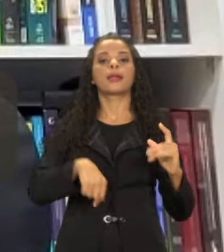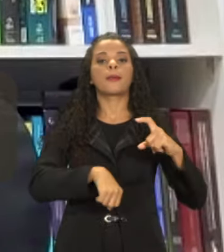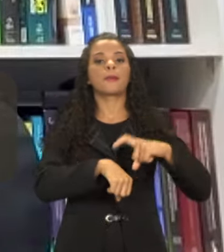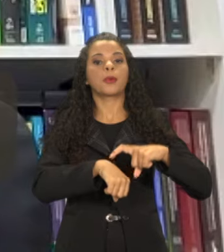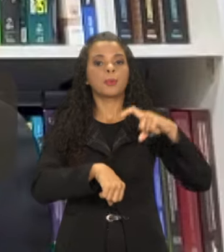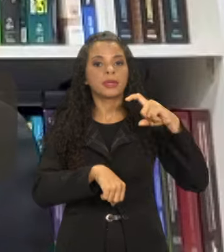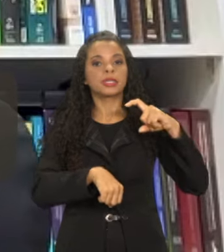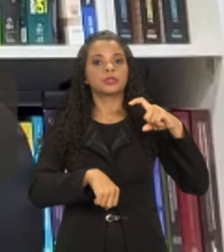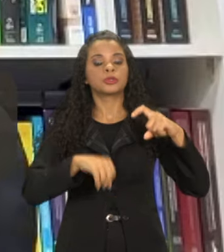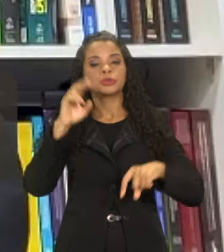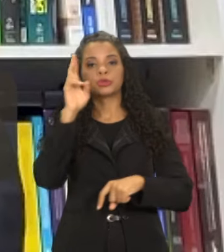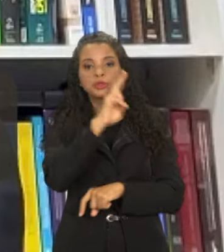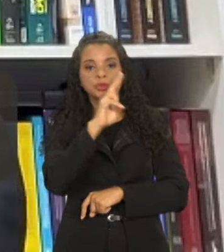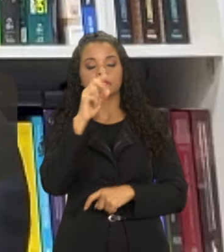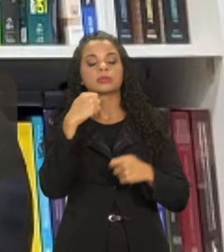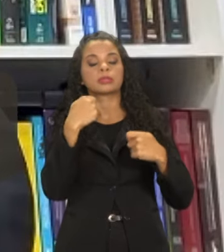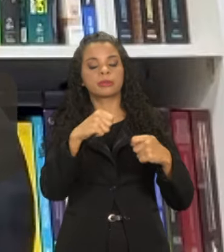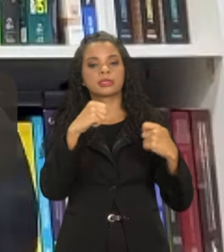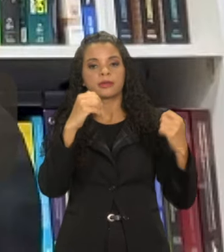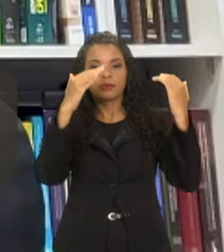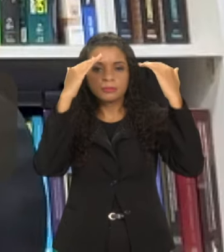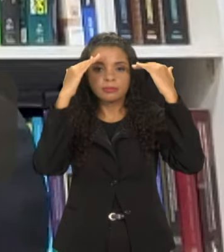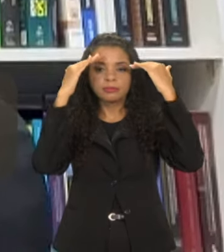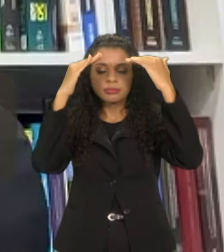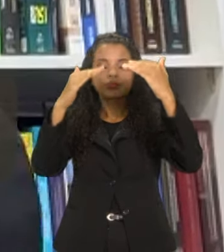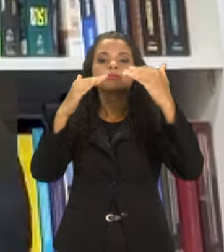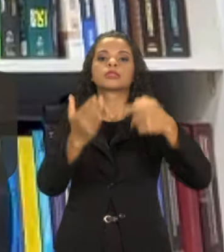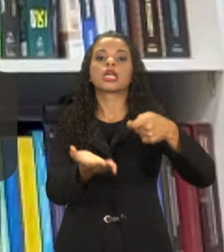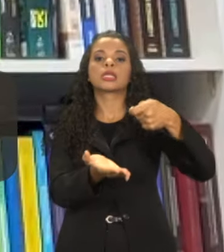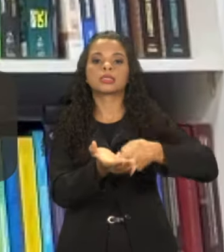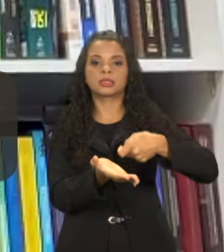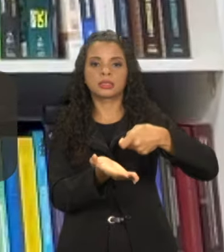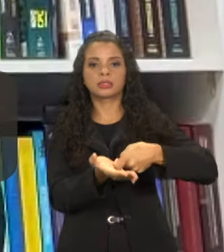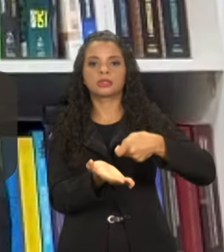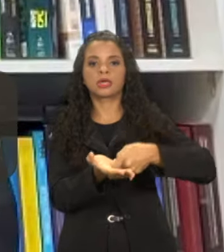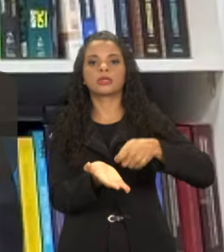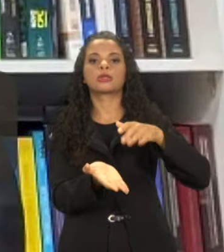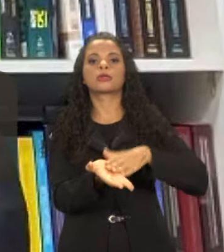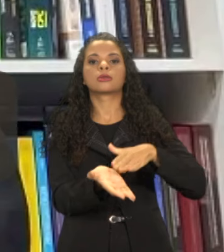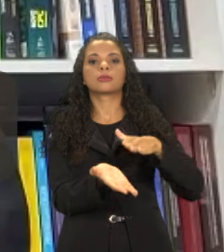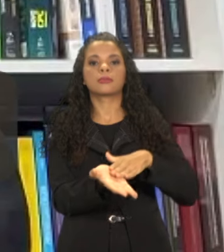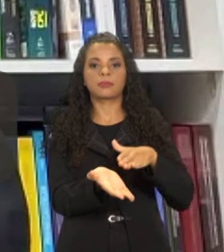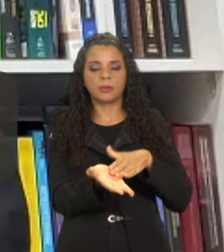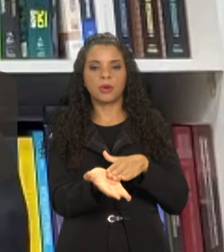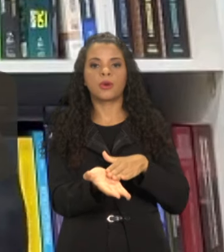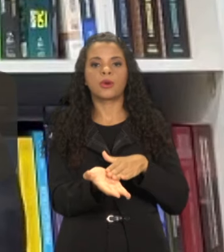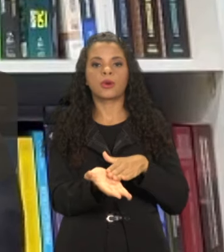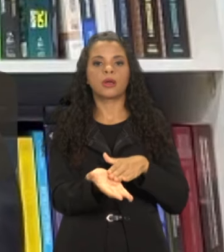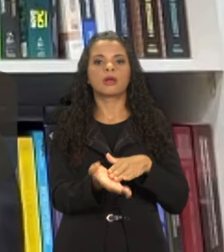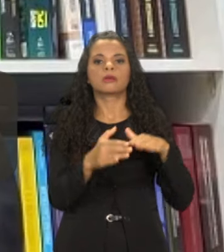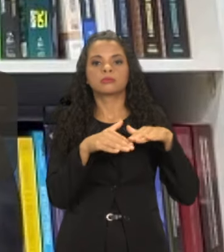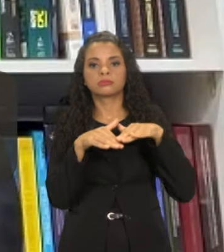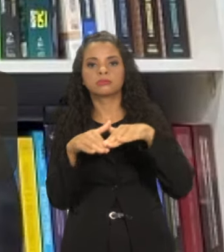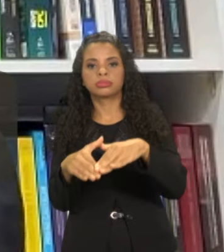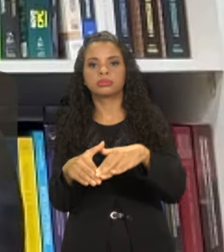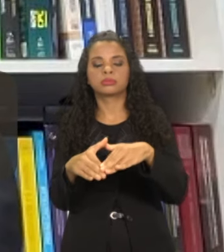que deveria realmente impor, o Estado impor, invadir a esfera privada do cidadão